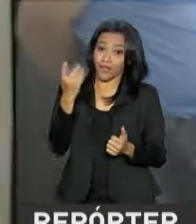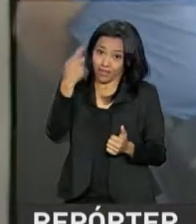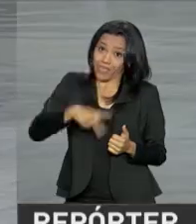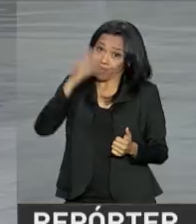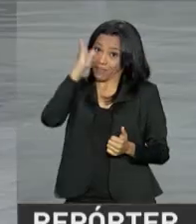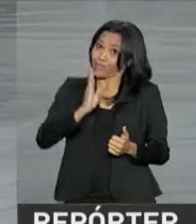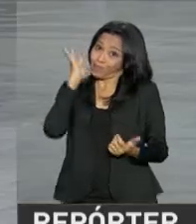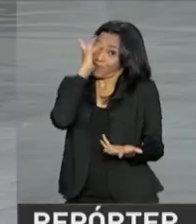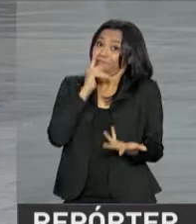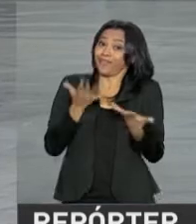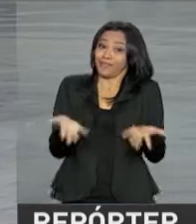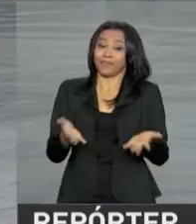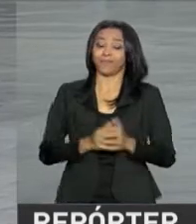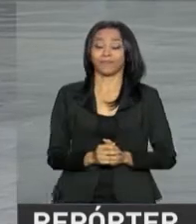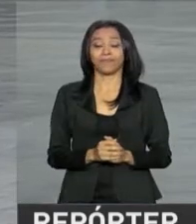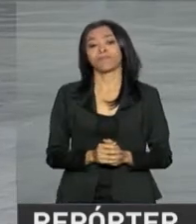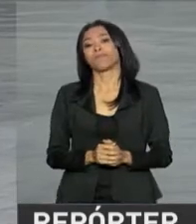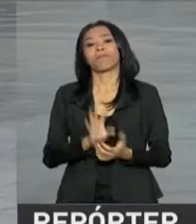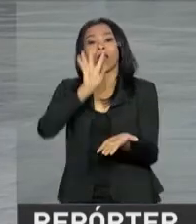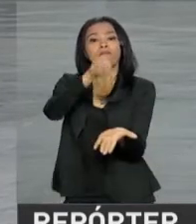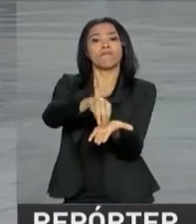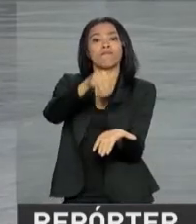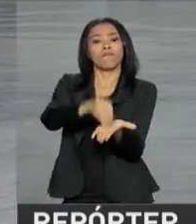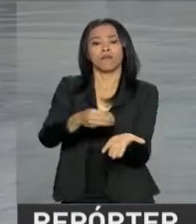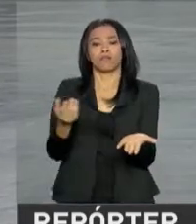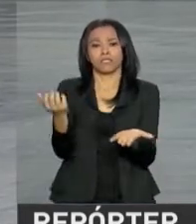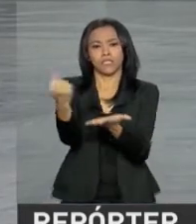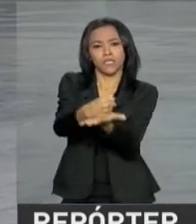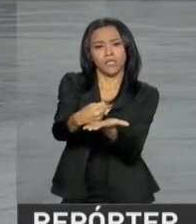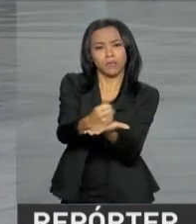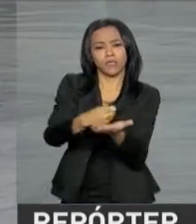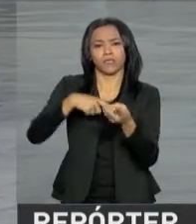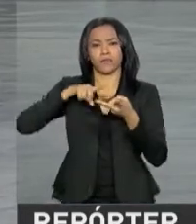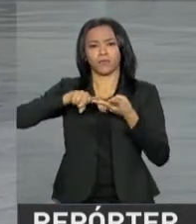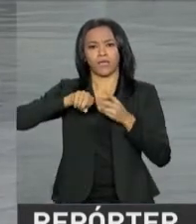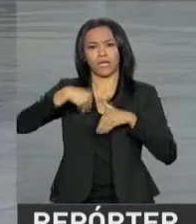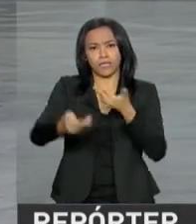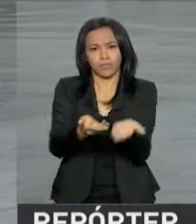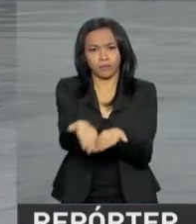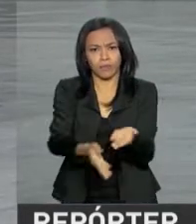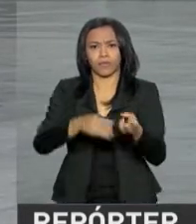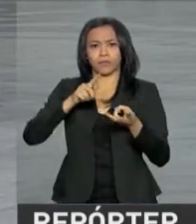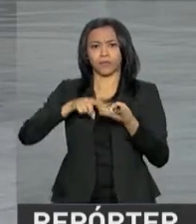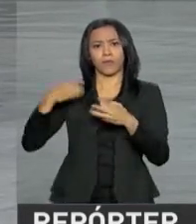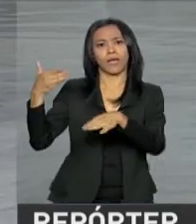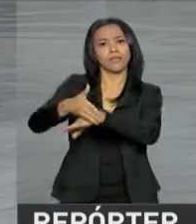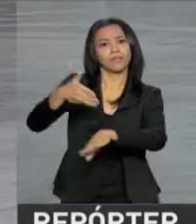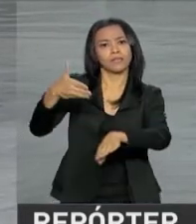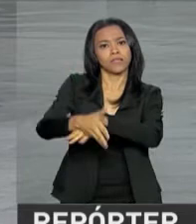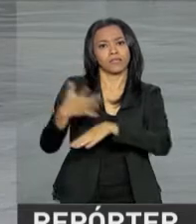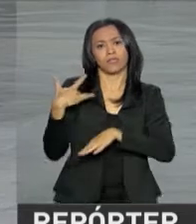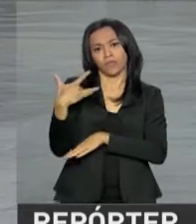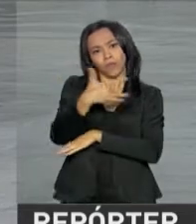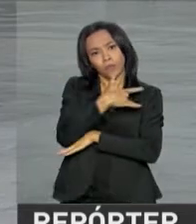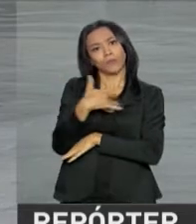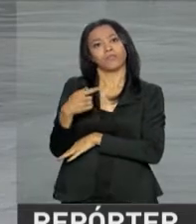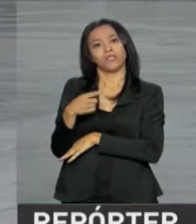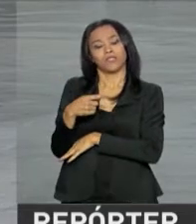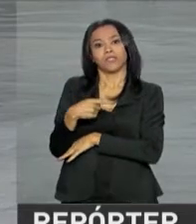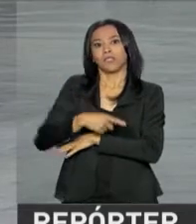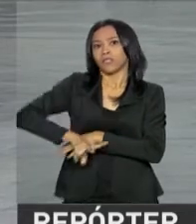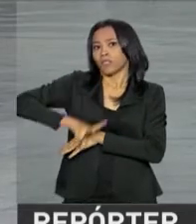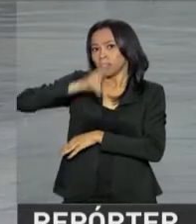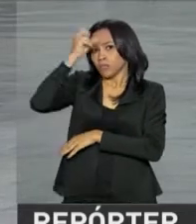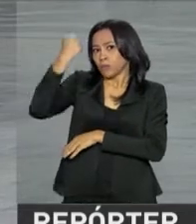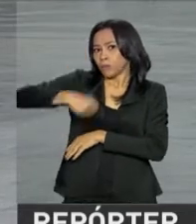tom a falta de remédios e atendimento médico de acesso a serviços de saúde agravam ainda